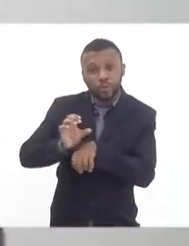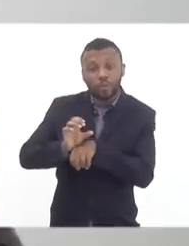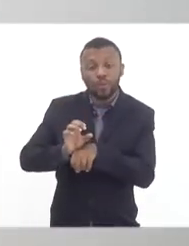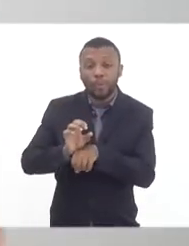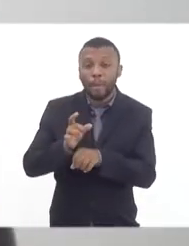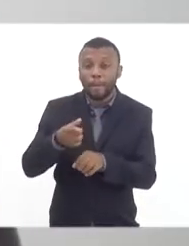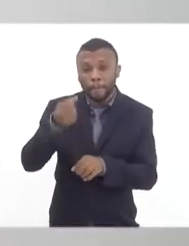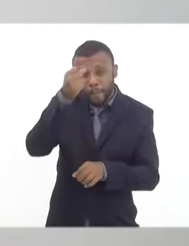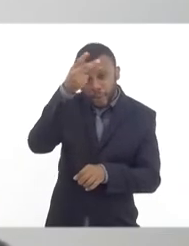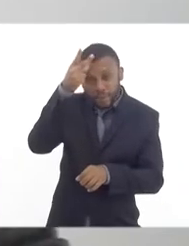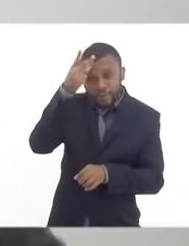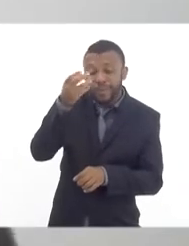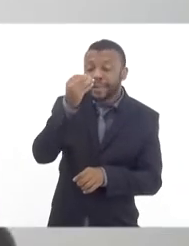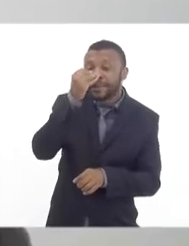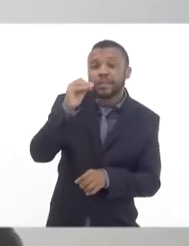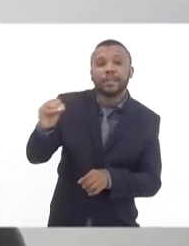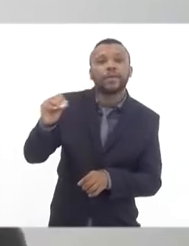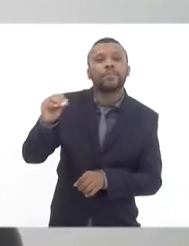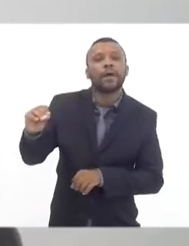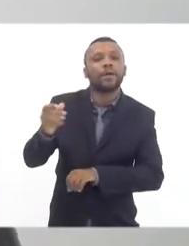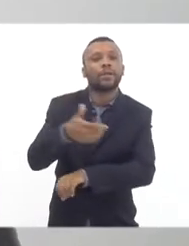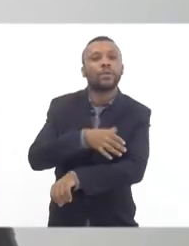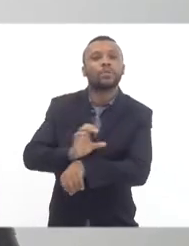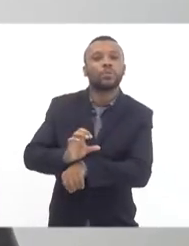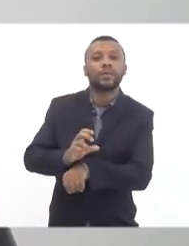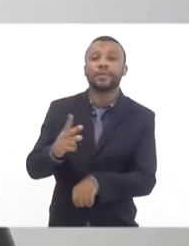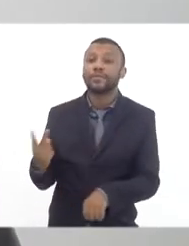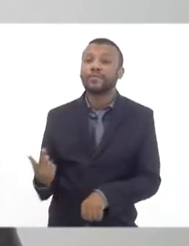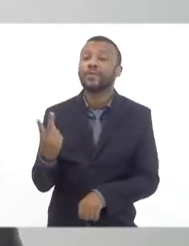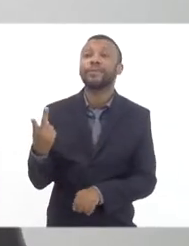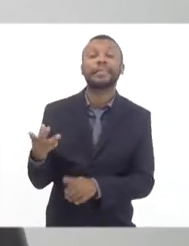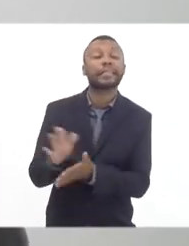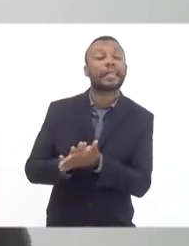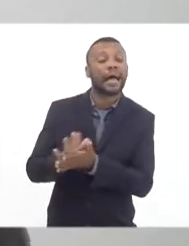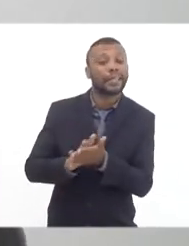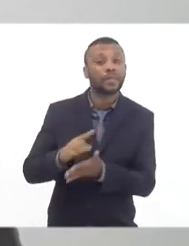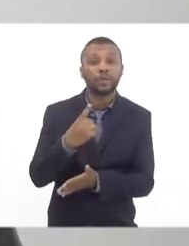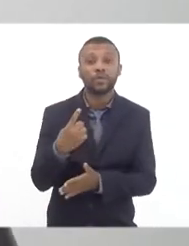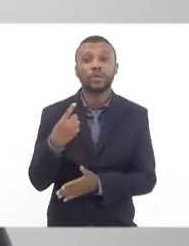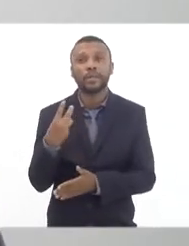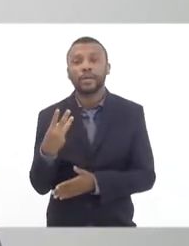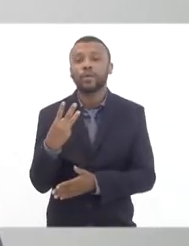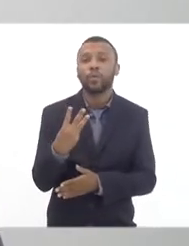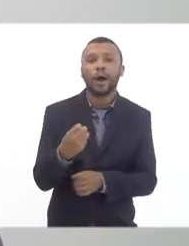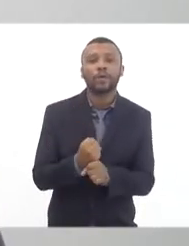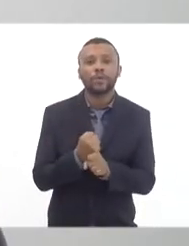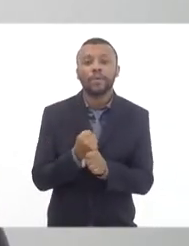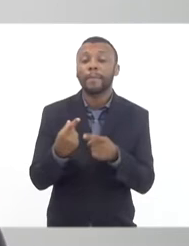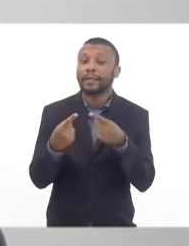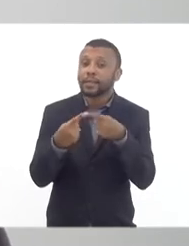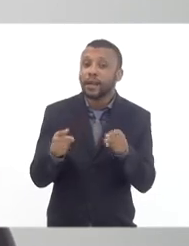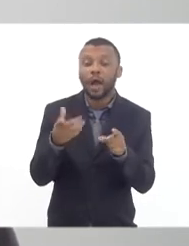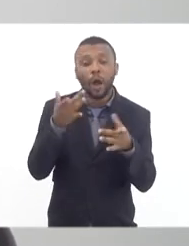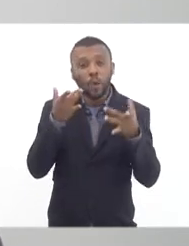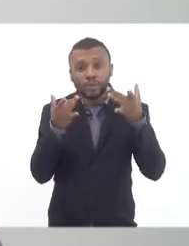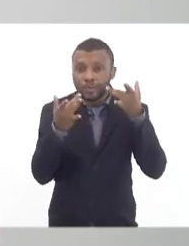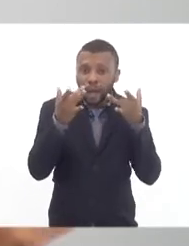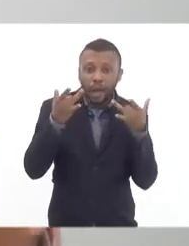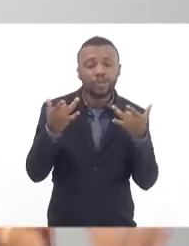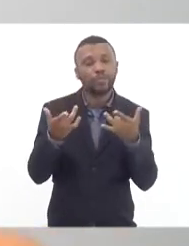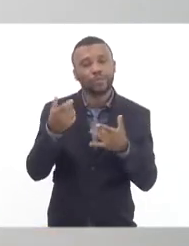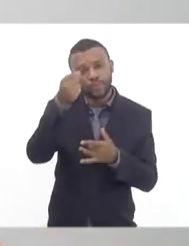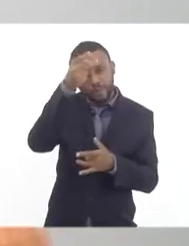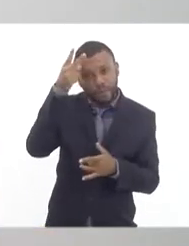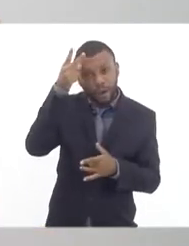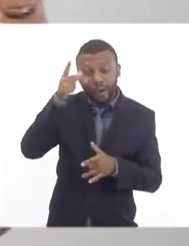não valoriza a cultura. A gente levou quase 3-4 anos para inaugurar o Teatro Municipal. Foi inaugurado nas coxas, onde